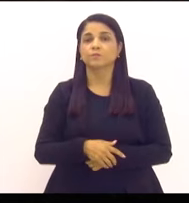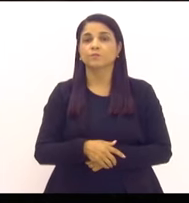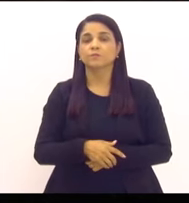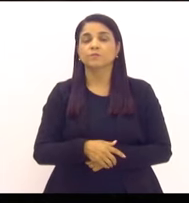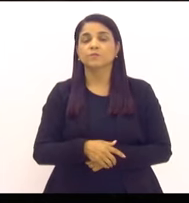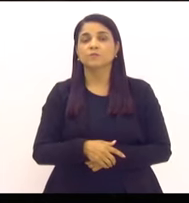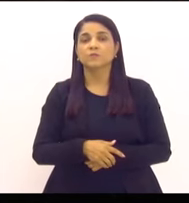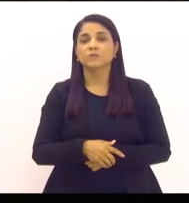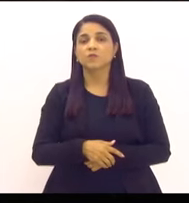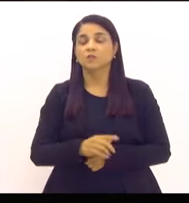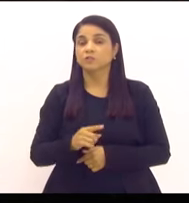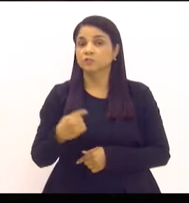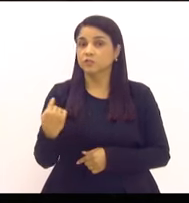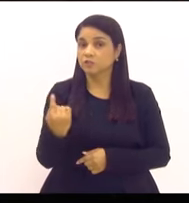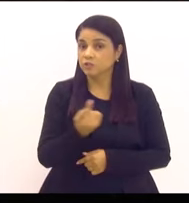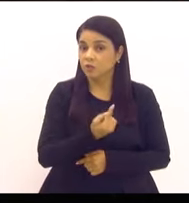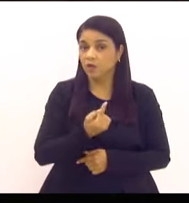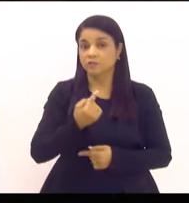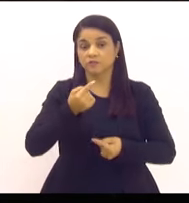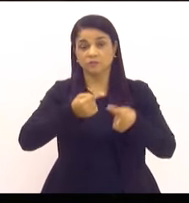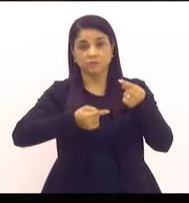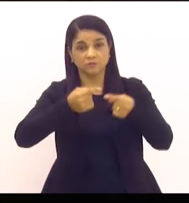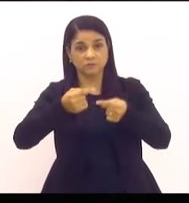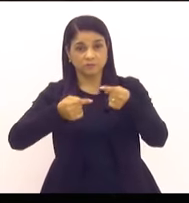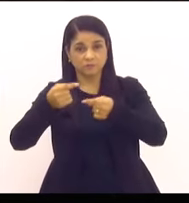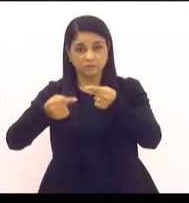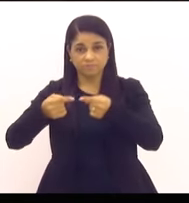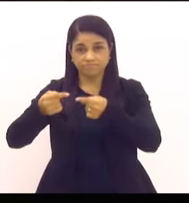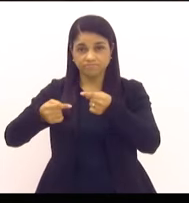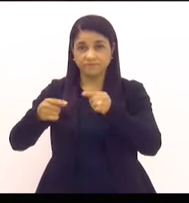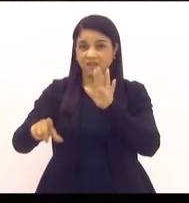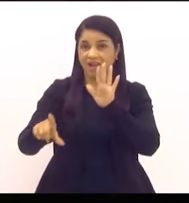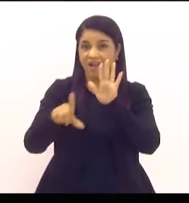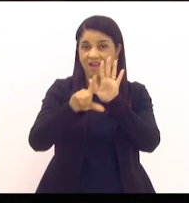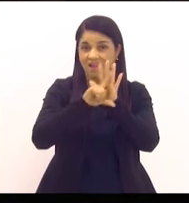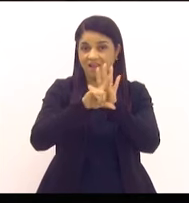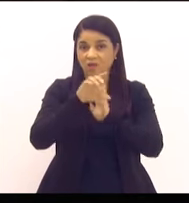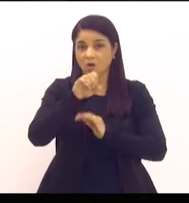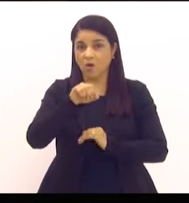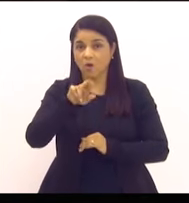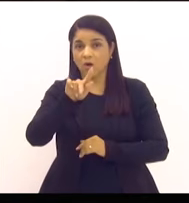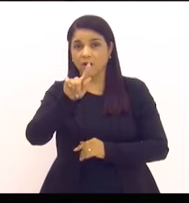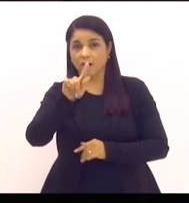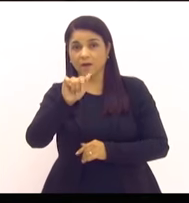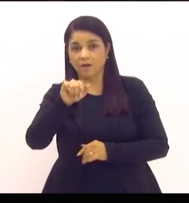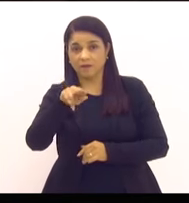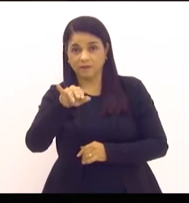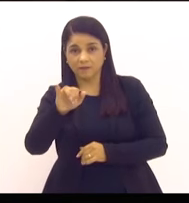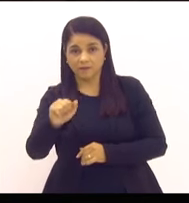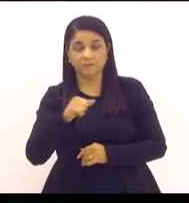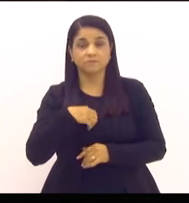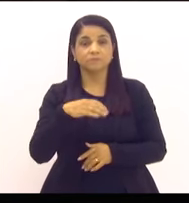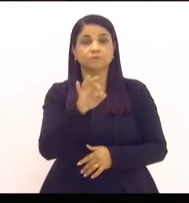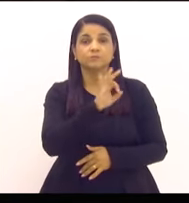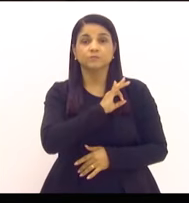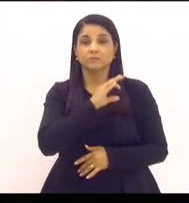Então, nós vamos aqui discutir a lei orgânica da Polícia Civil.